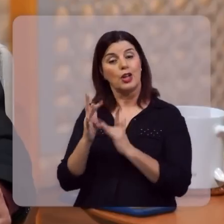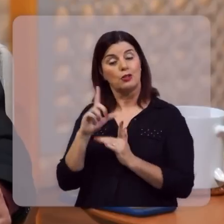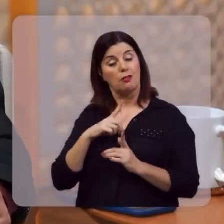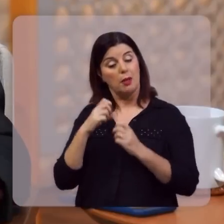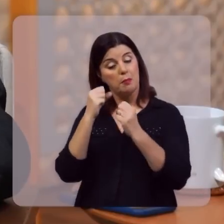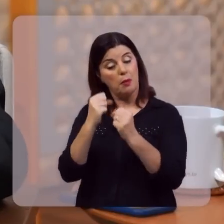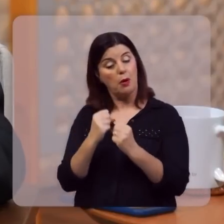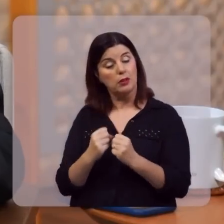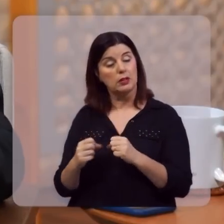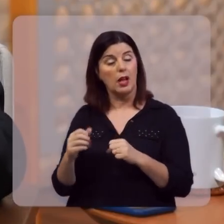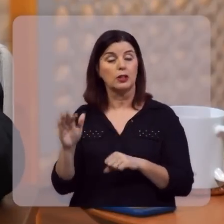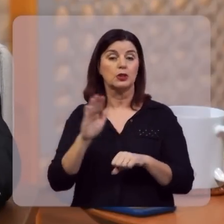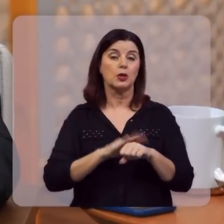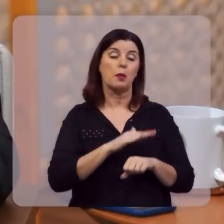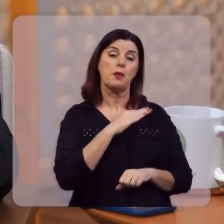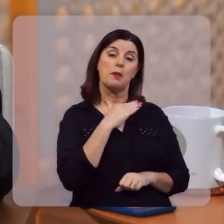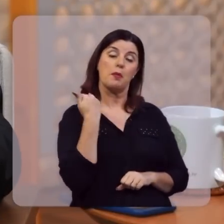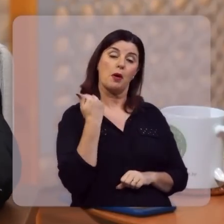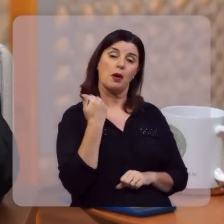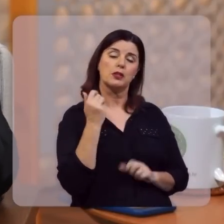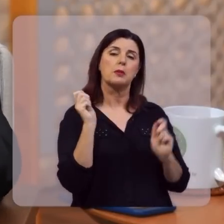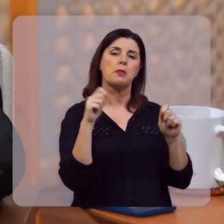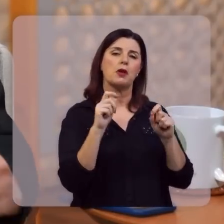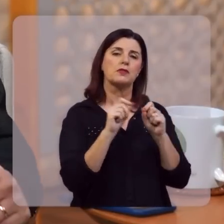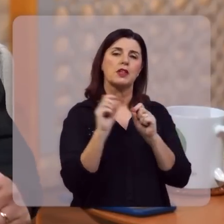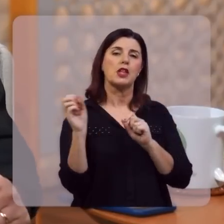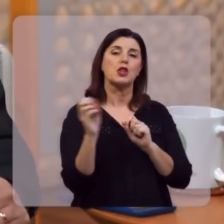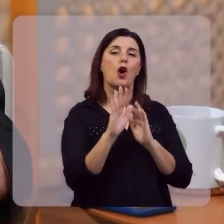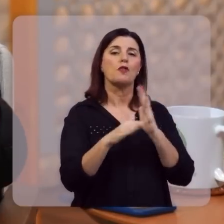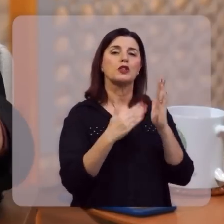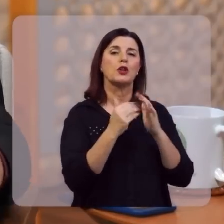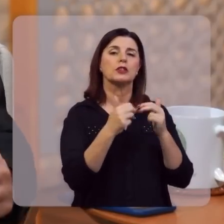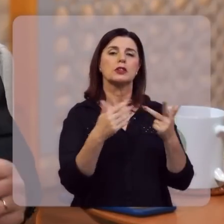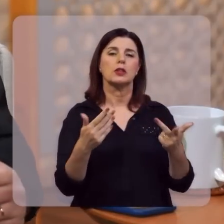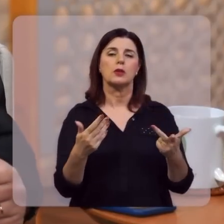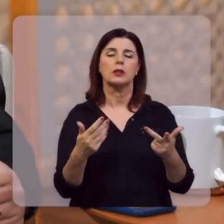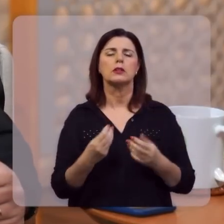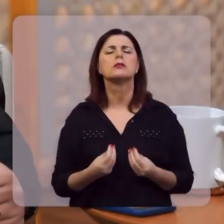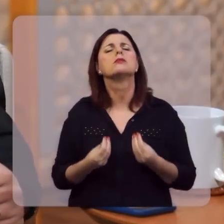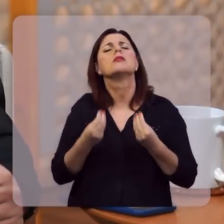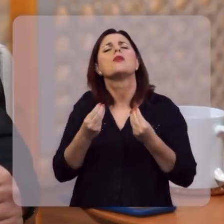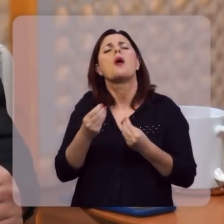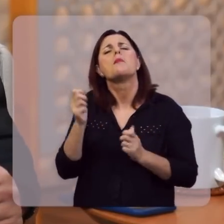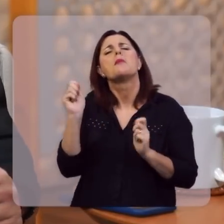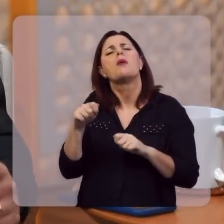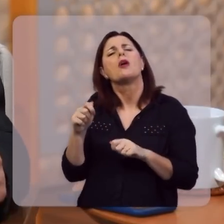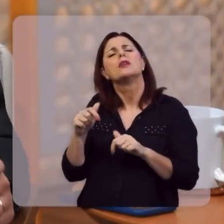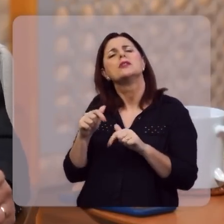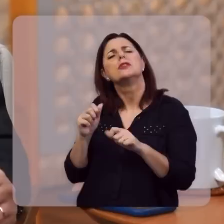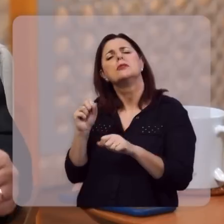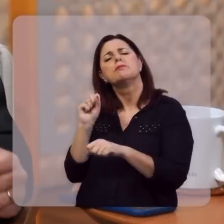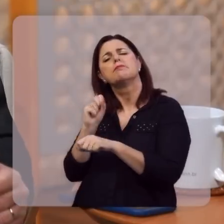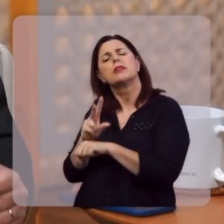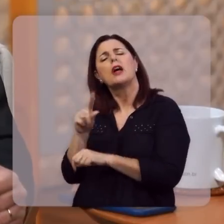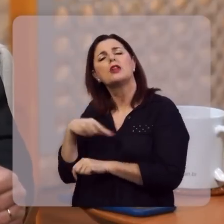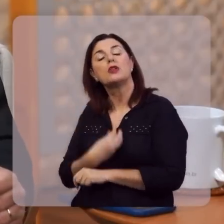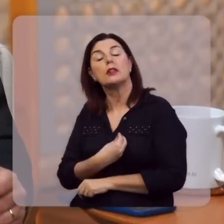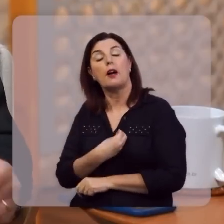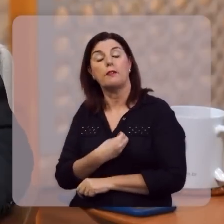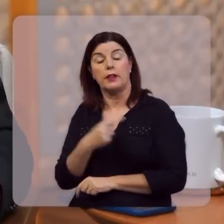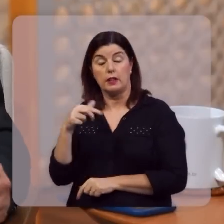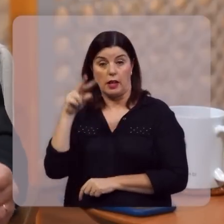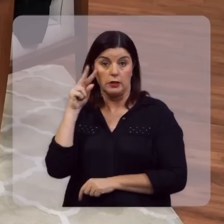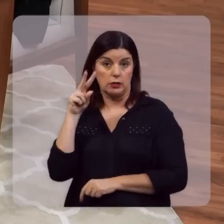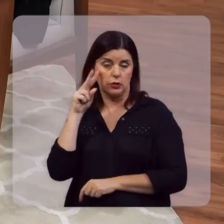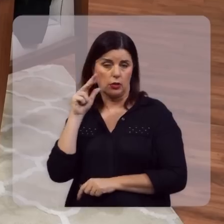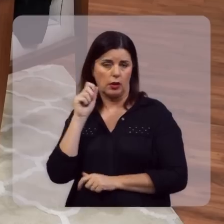então, é aquele que tem poder sobre a morte, que pode fazer novas todas as coisas. E como que isso pode, então, afetar a nossa vida aqui na história